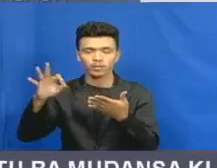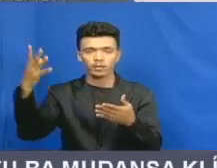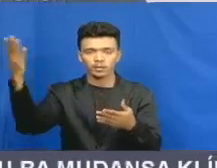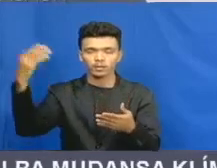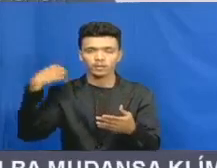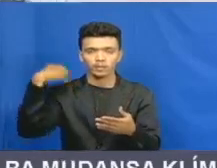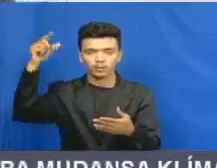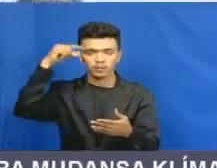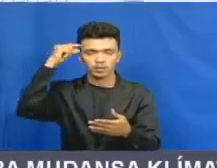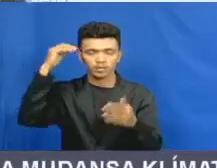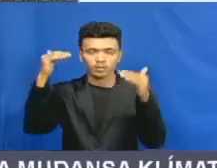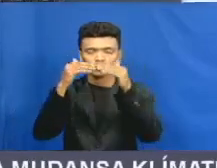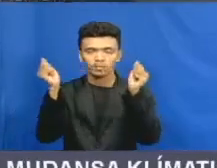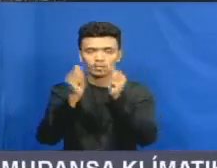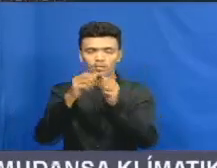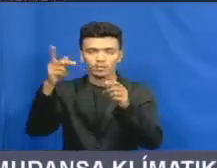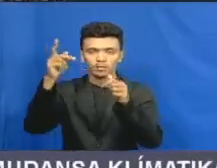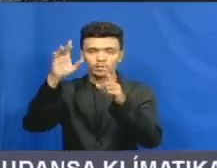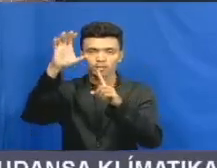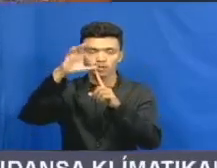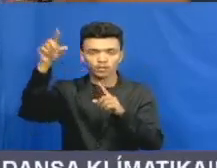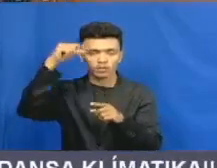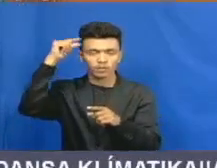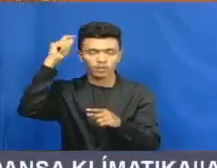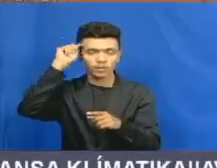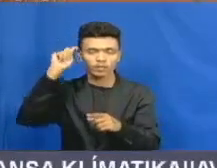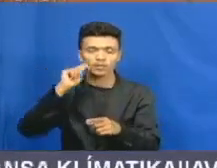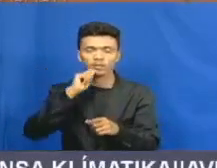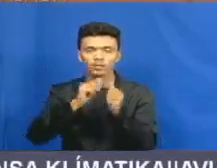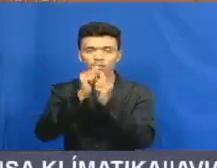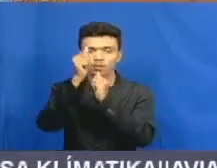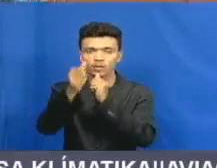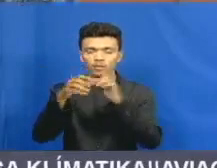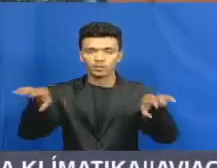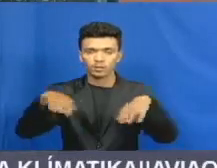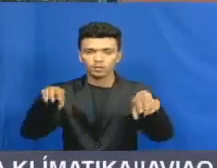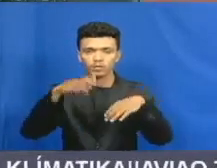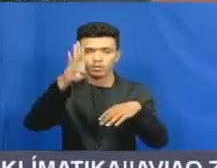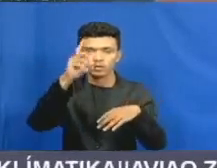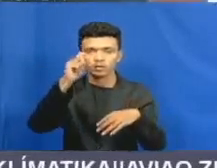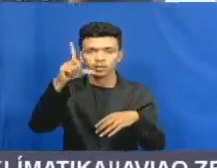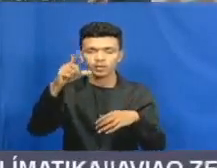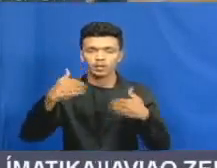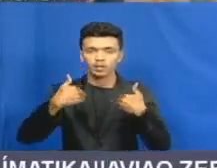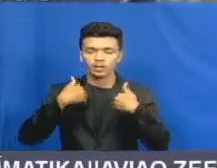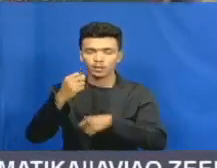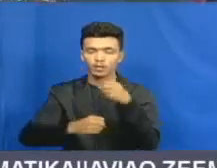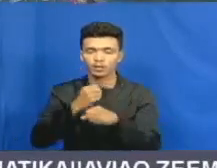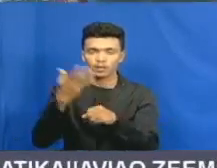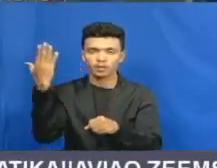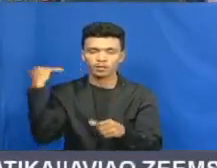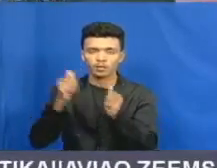Palácio Governo. Audiência ao chefe governo Tauro Matandruak, onde atualiza serviço BTL Nian e a Tinankotuk, no